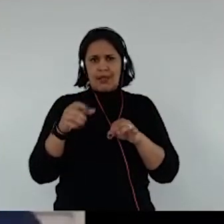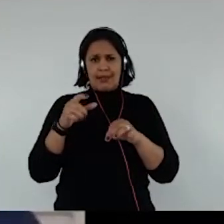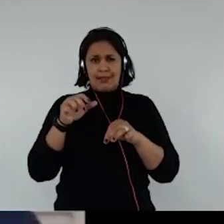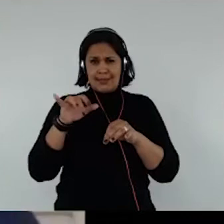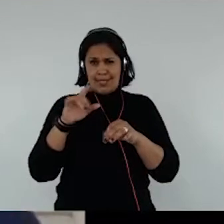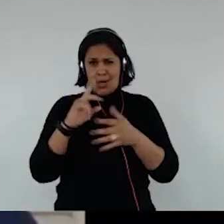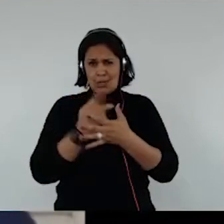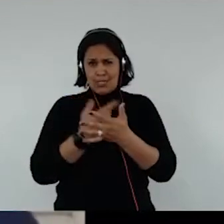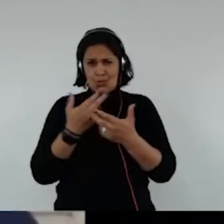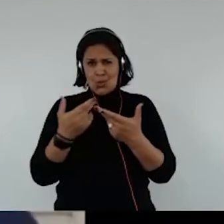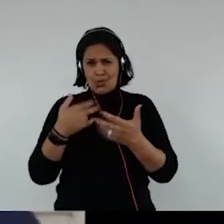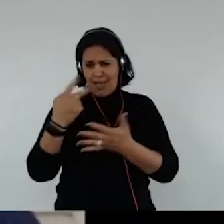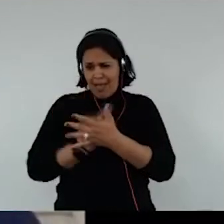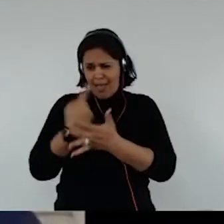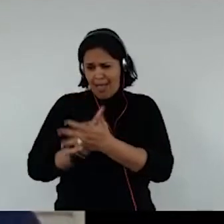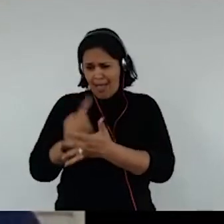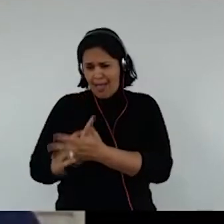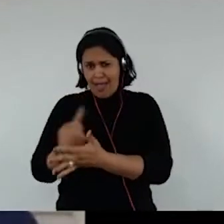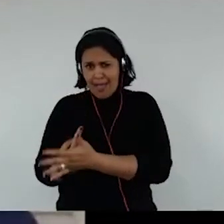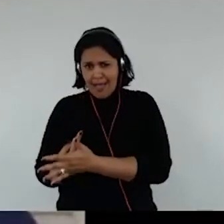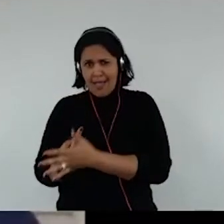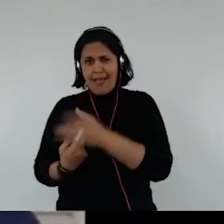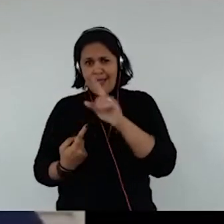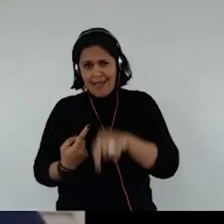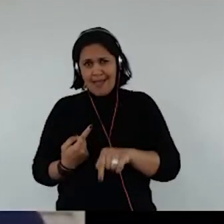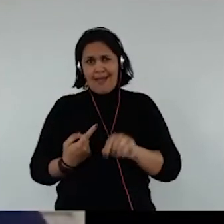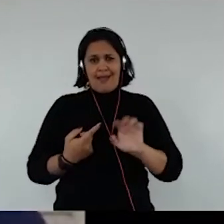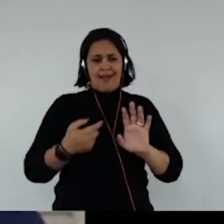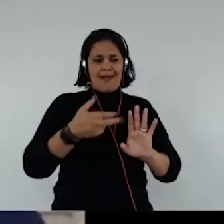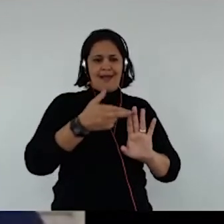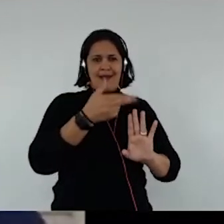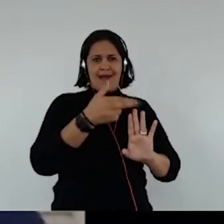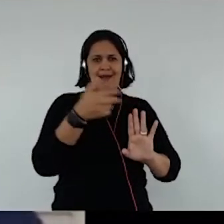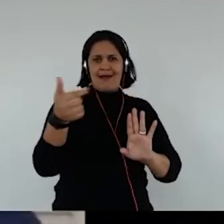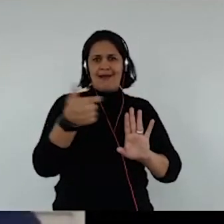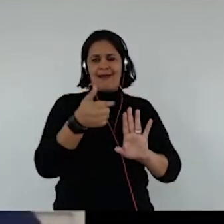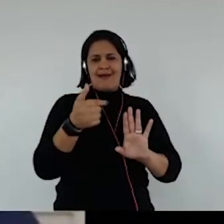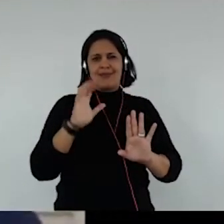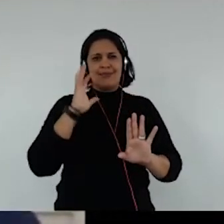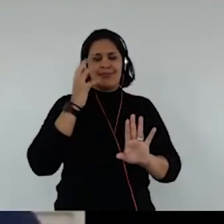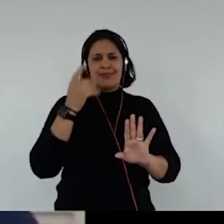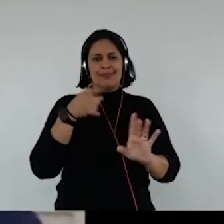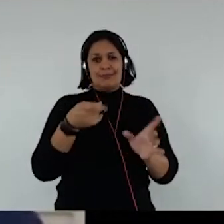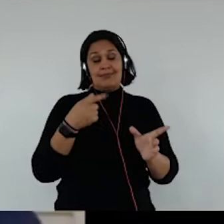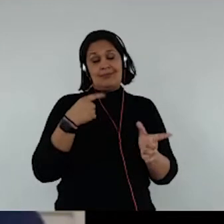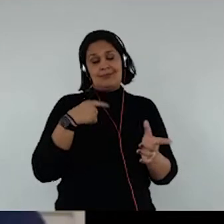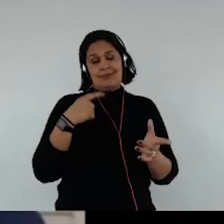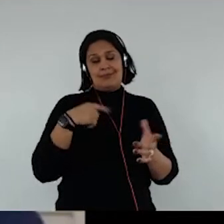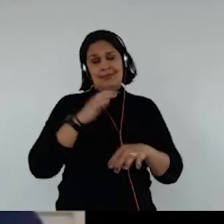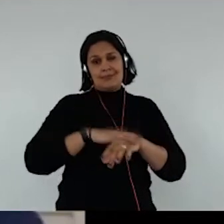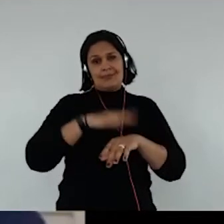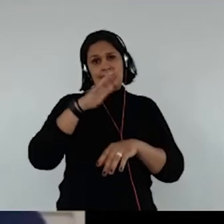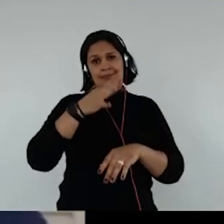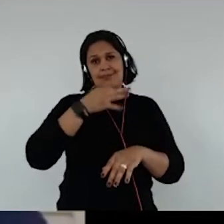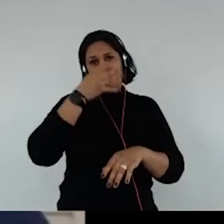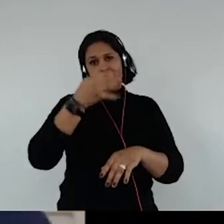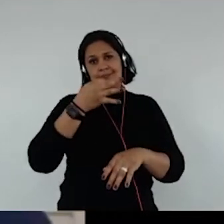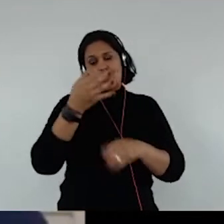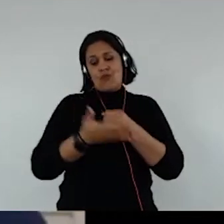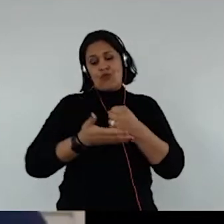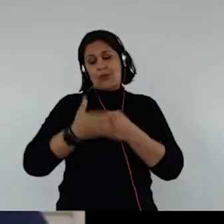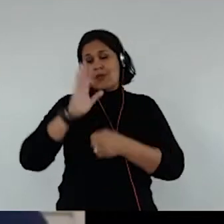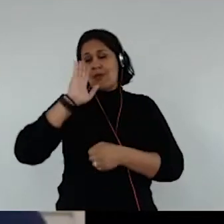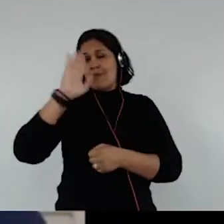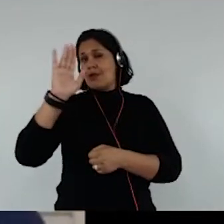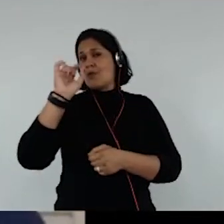errado, é a revisão e a resolução. E uma das maiores críticas da doutrina, fundamento principal do